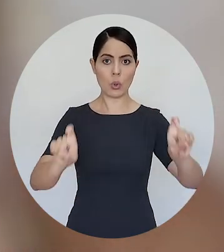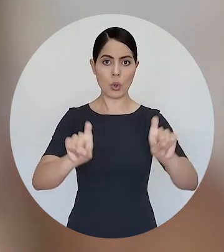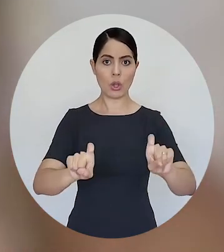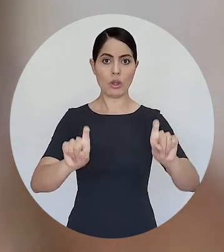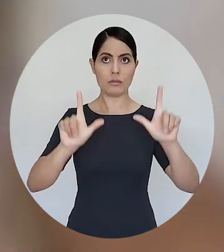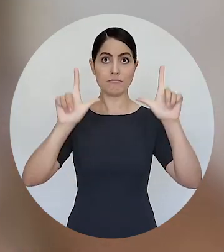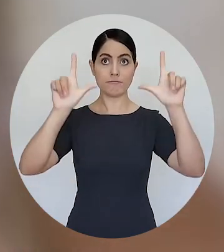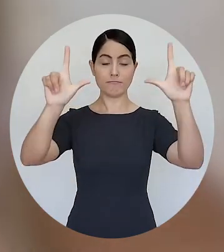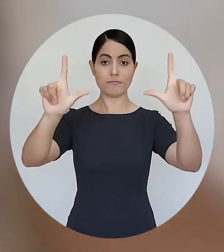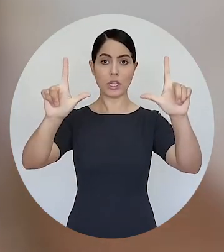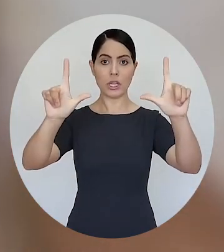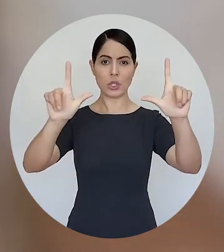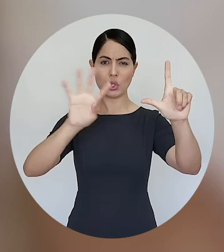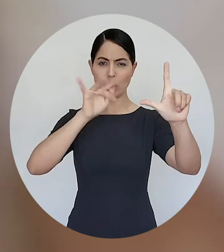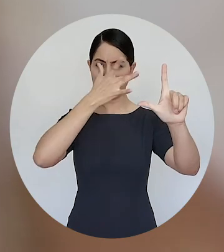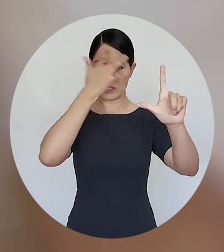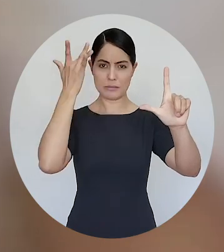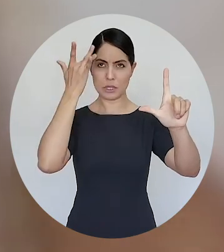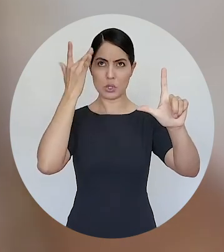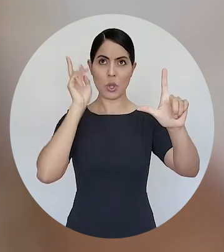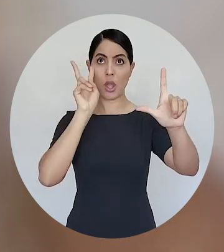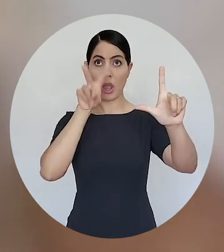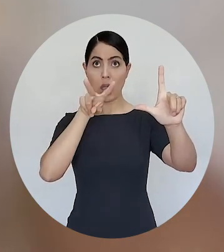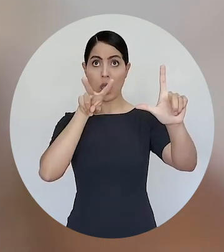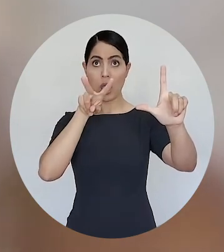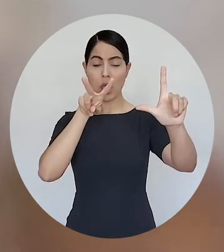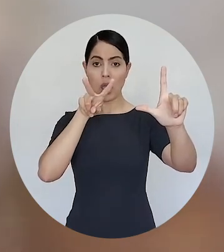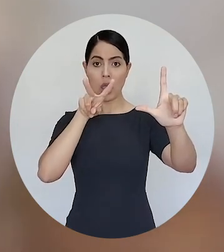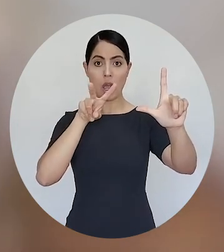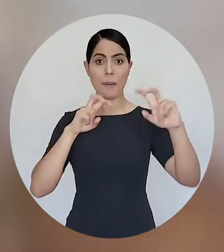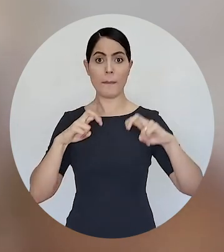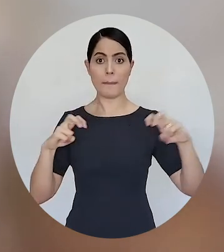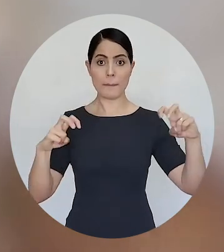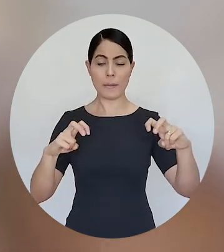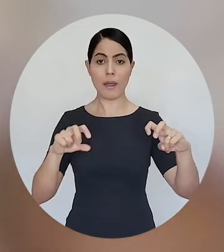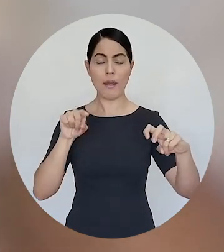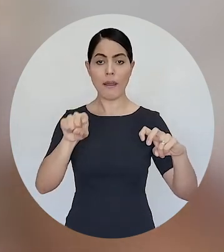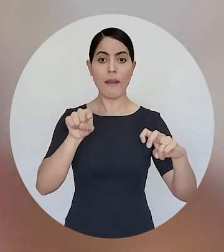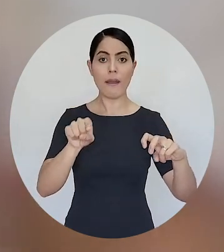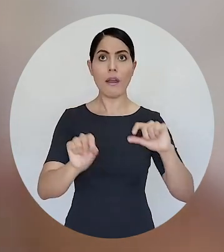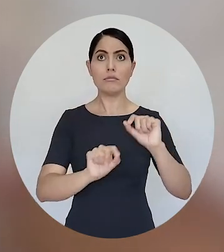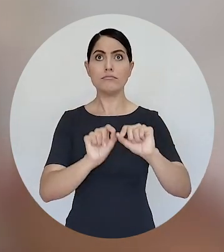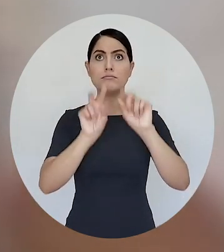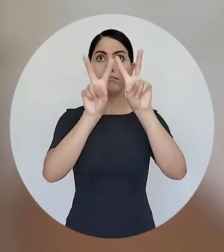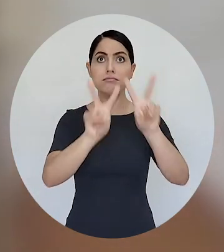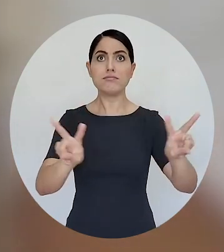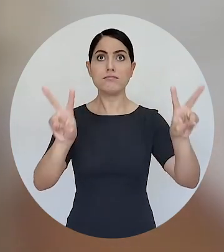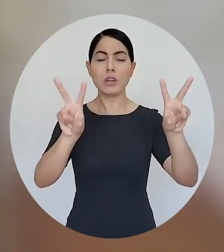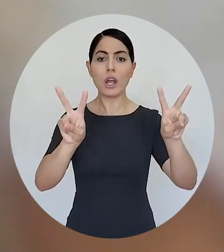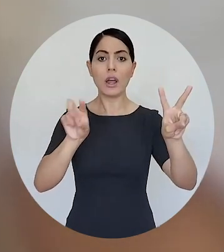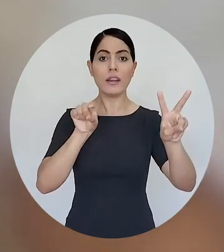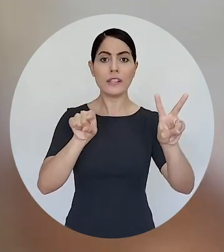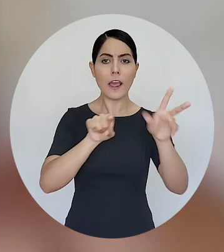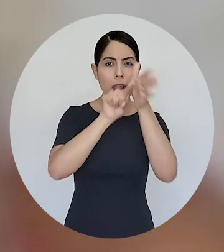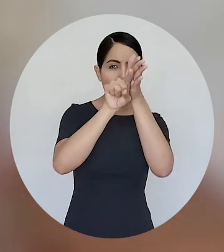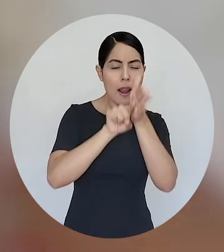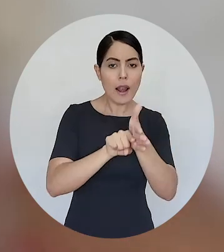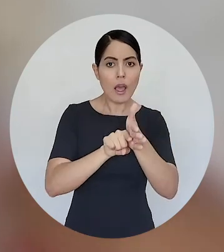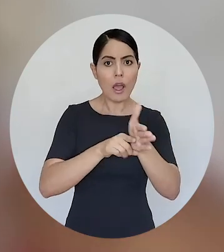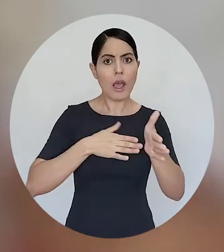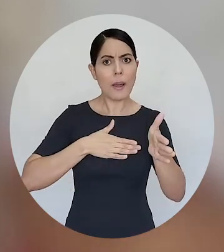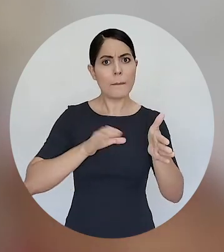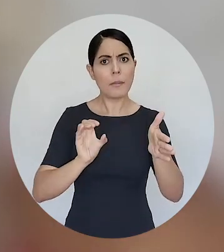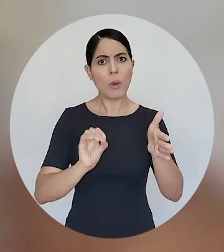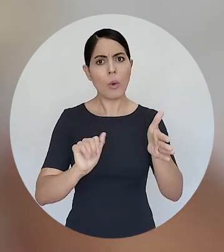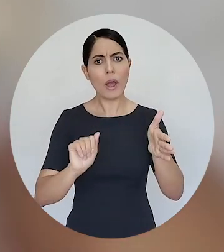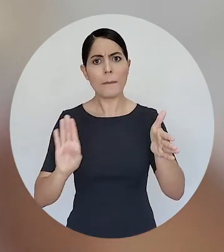o computador que estava, para que as partes acompanhassem o que ela estava a digitar, estava aparecendo